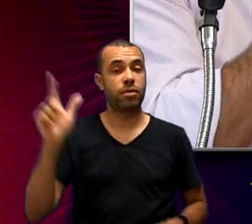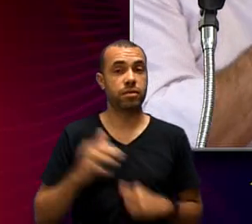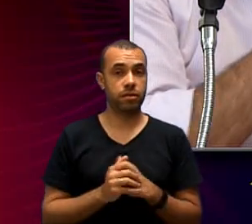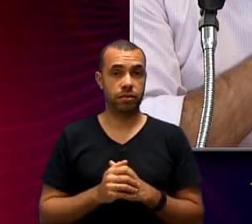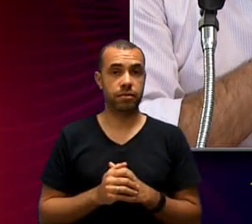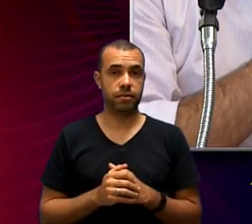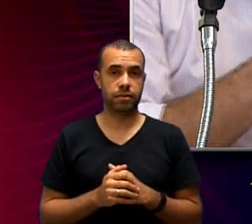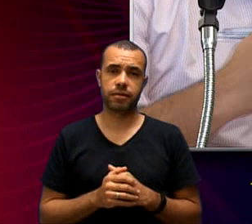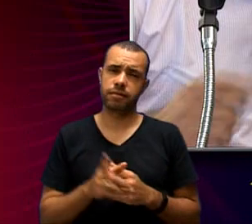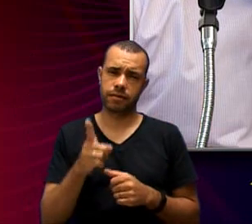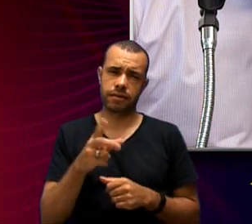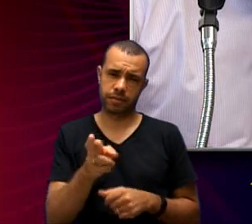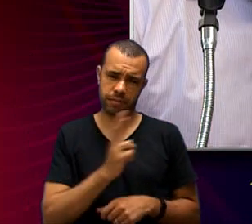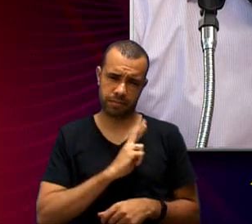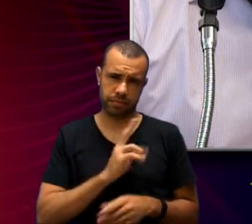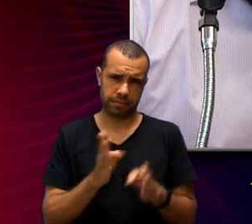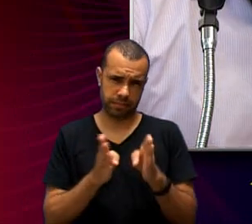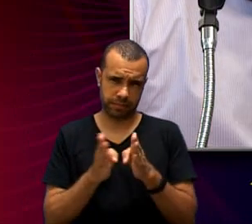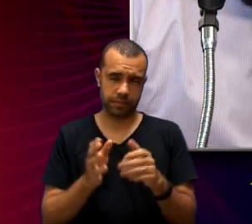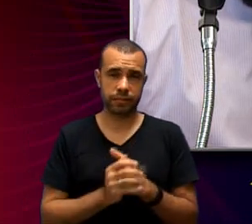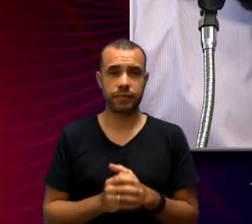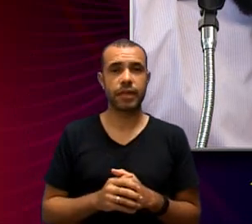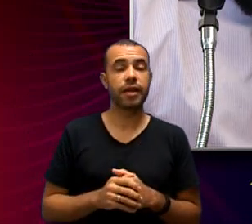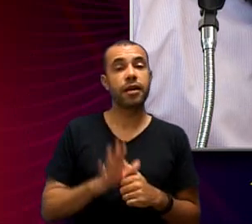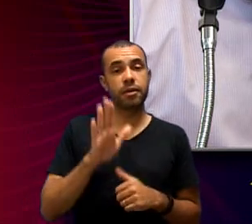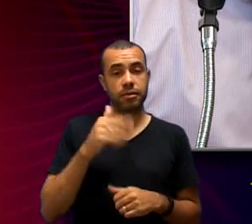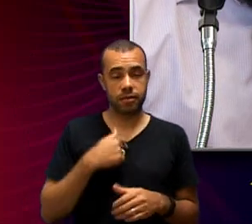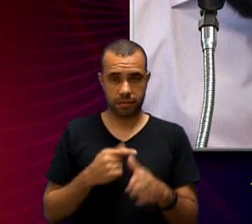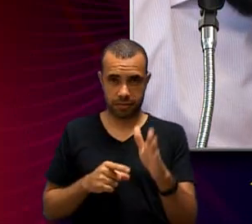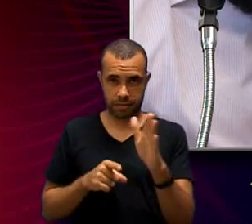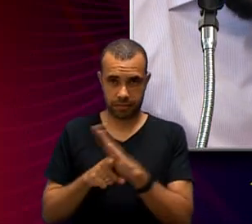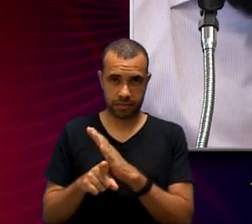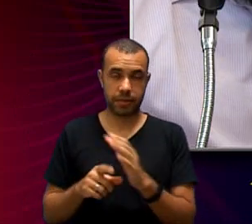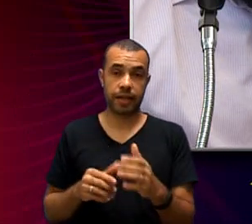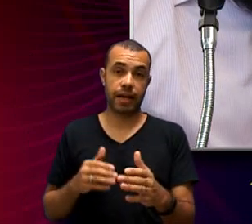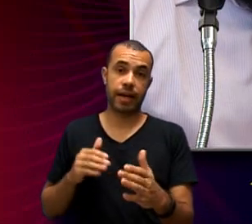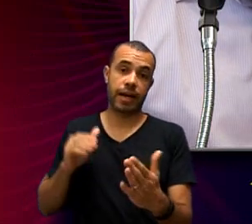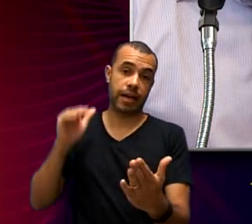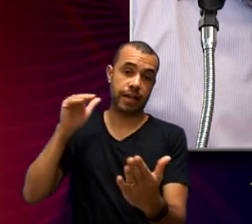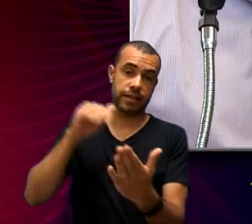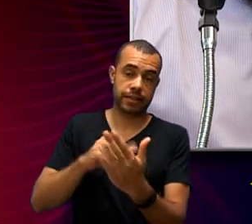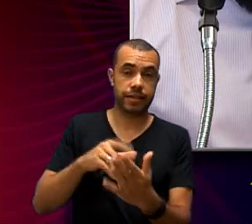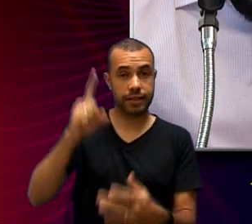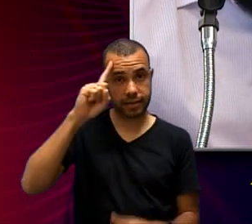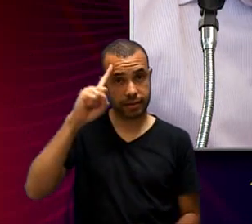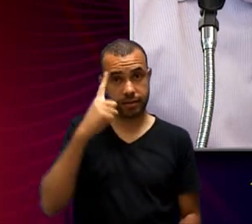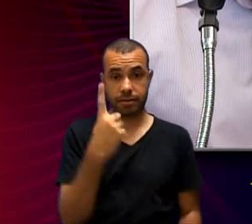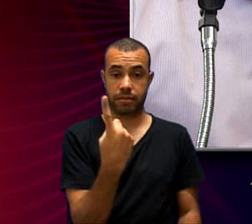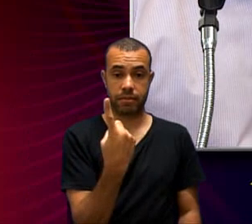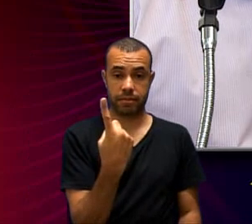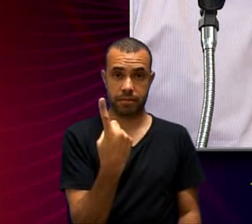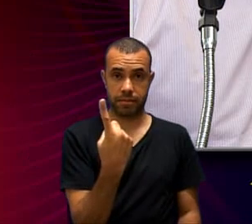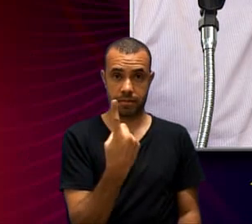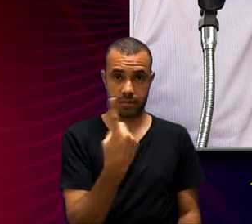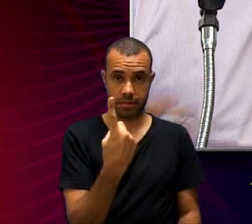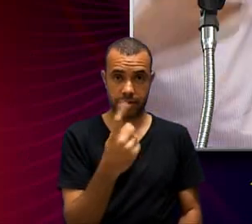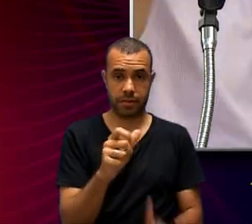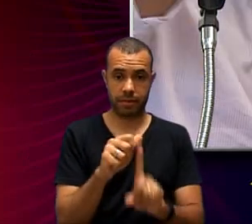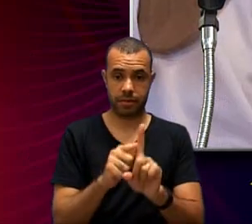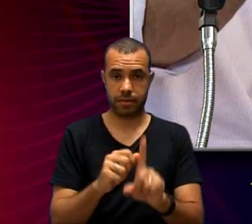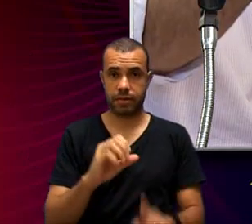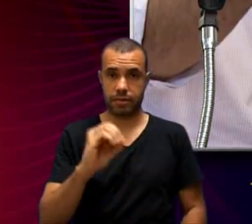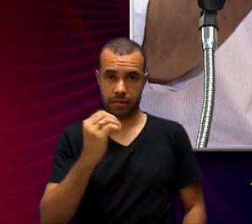o senhor respondeu pela metade. Eu queria saber o seguinte. Até dia 1º de outubro de 2019, era para entrar X